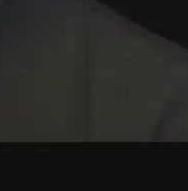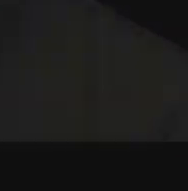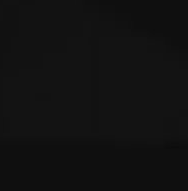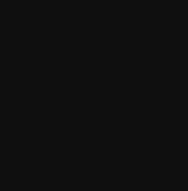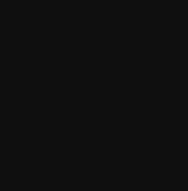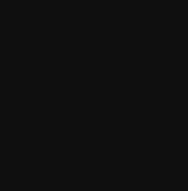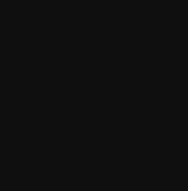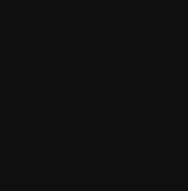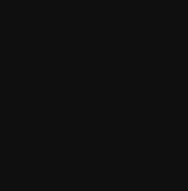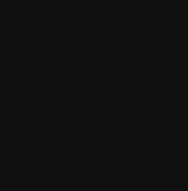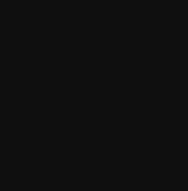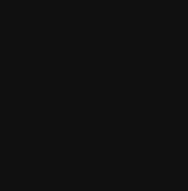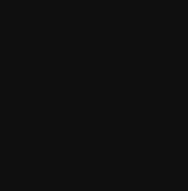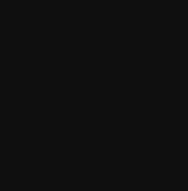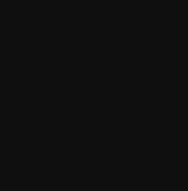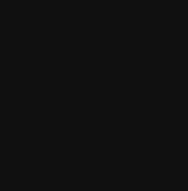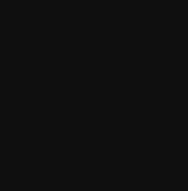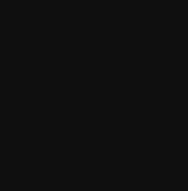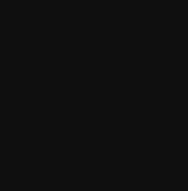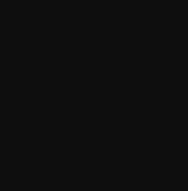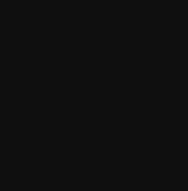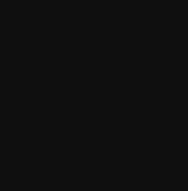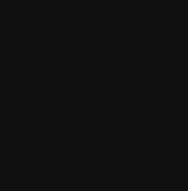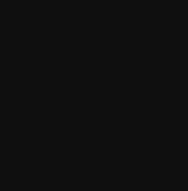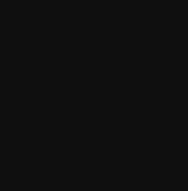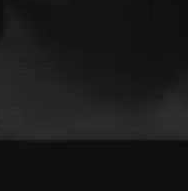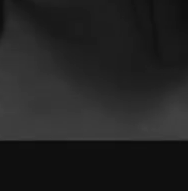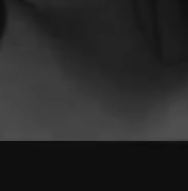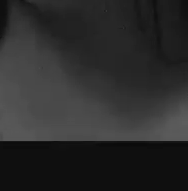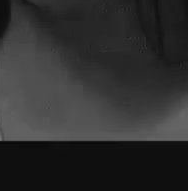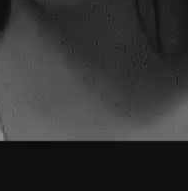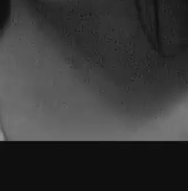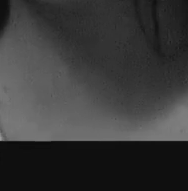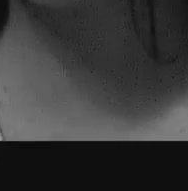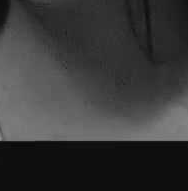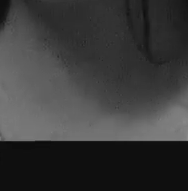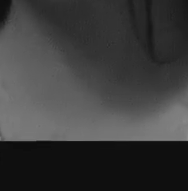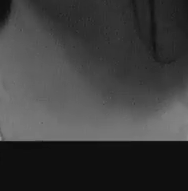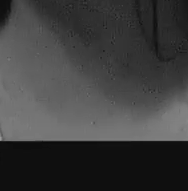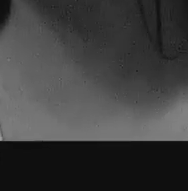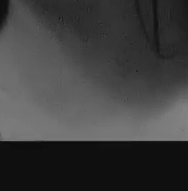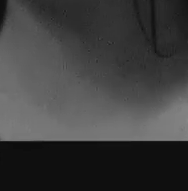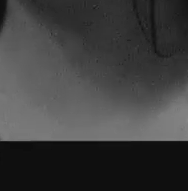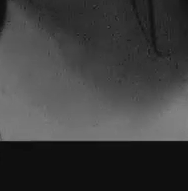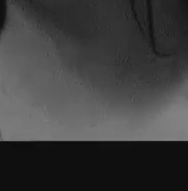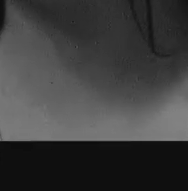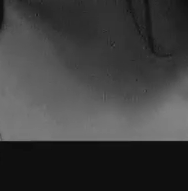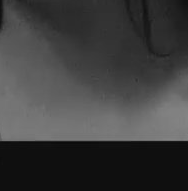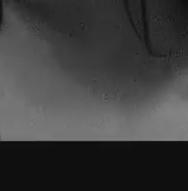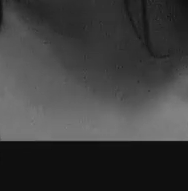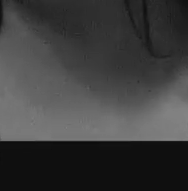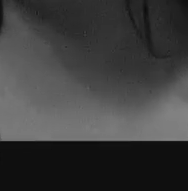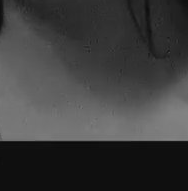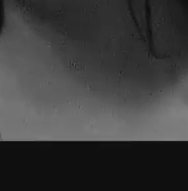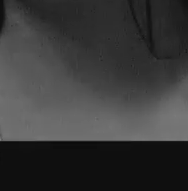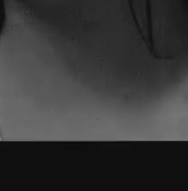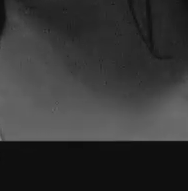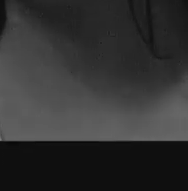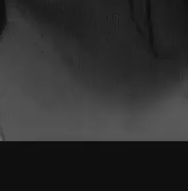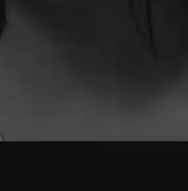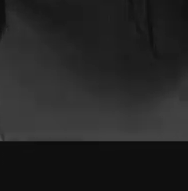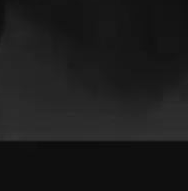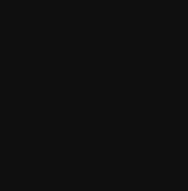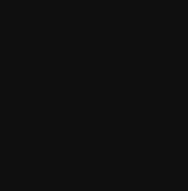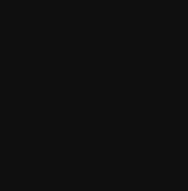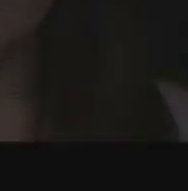hoje. Não se feche para o mundo. Sempre há tempo de recomeçar. Se você precisa de ajuda, não hesite